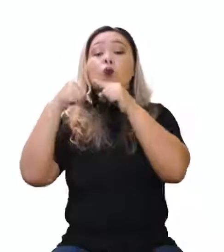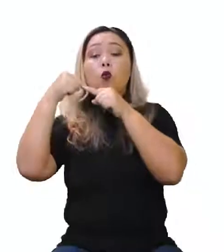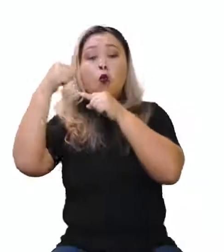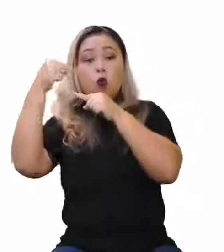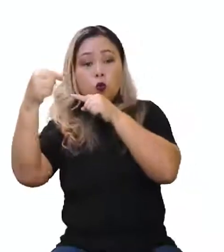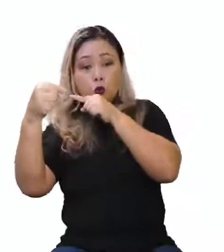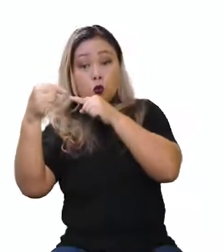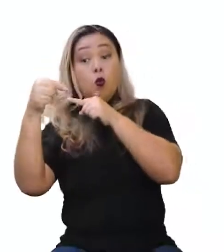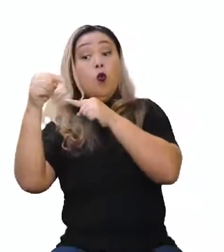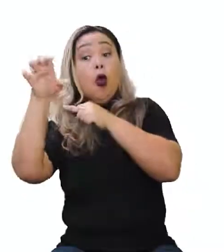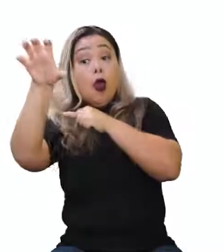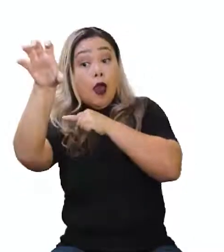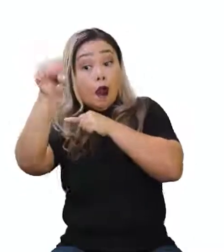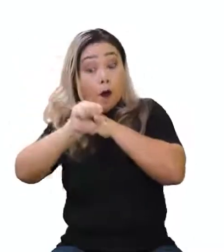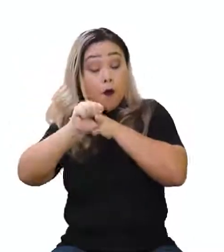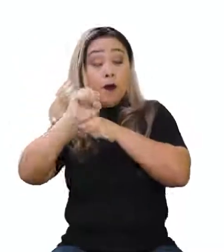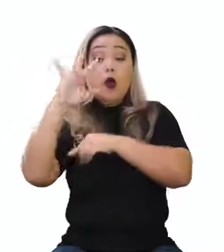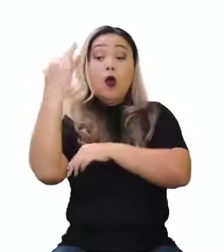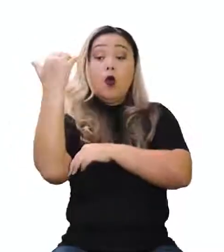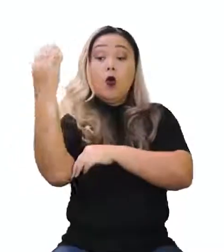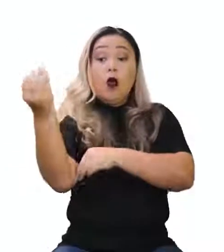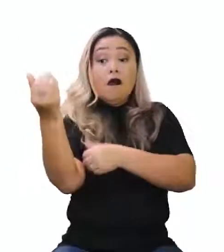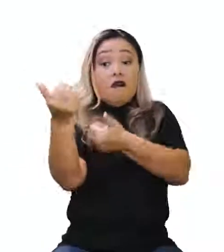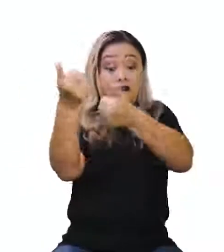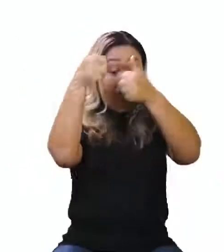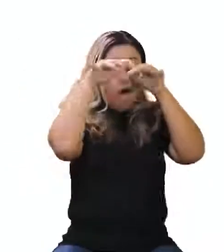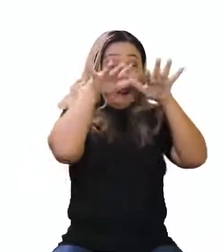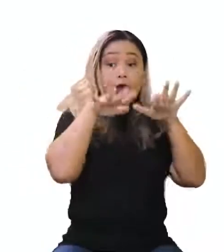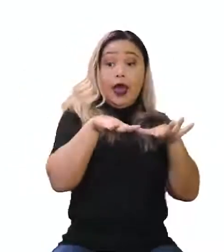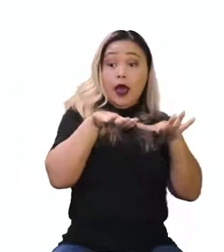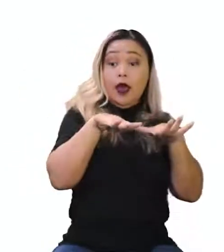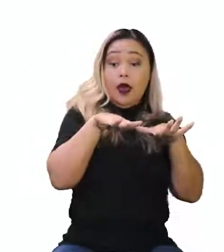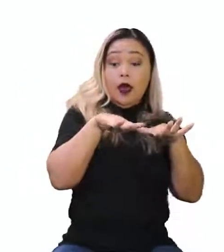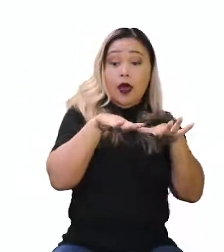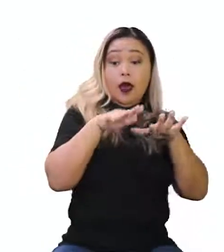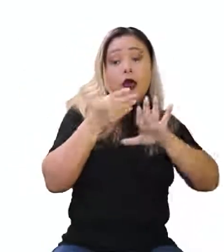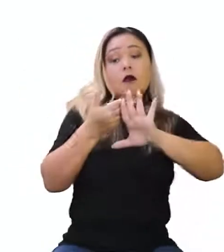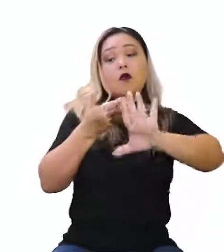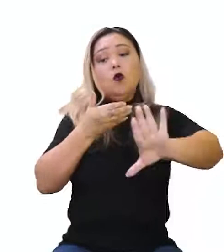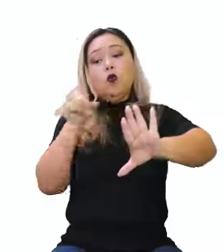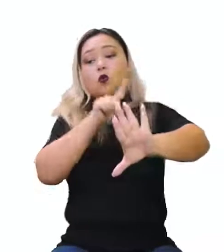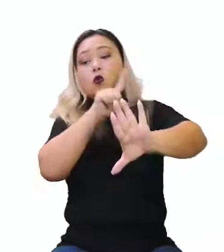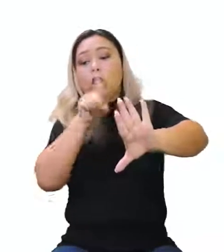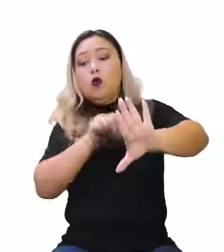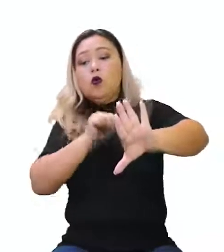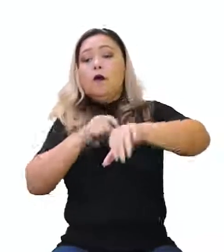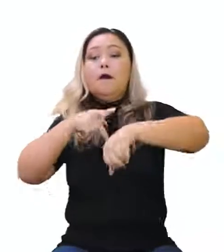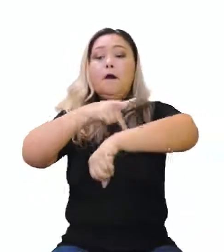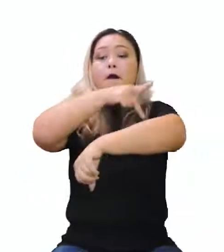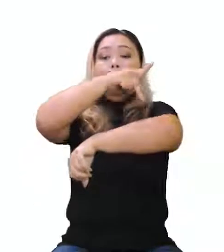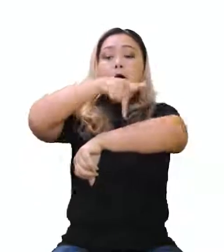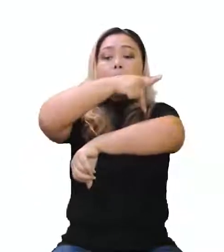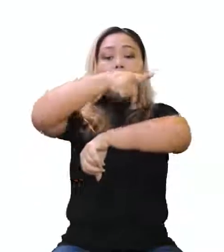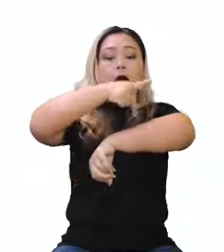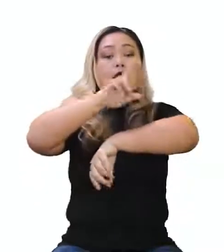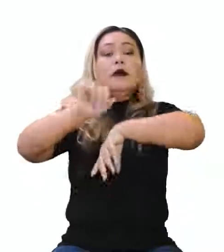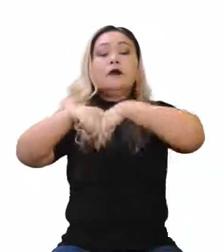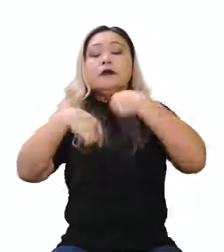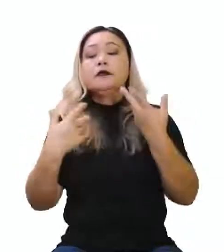de populações selvagens e mantidos. Exemplo, em zoológico, parques.